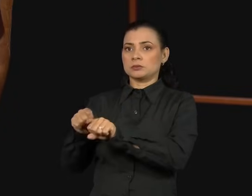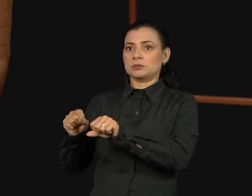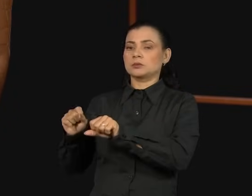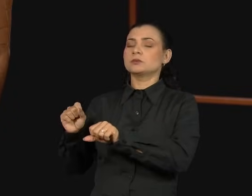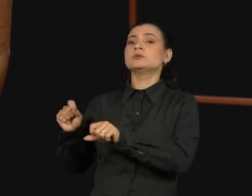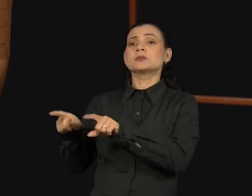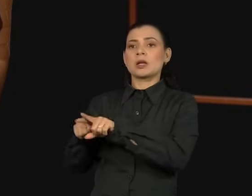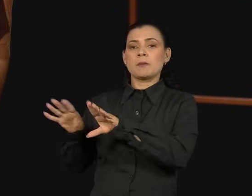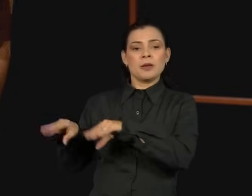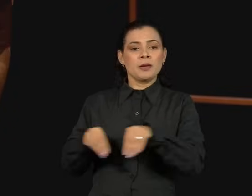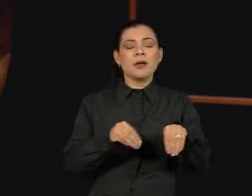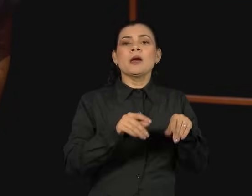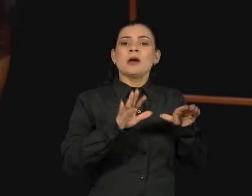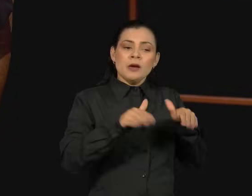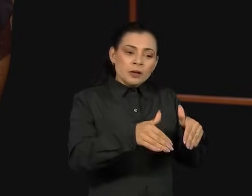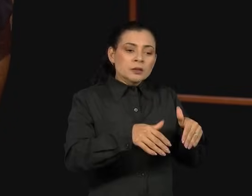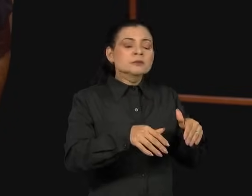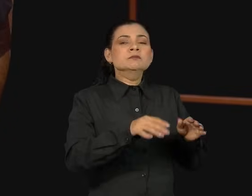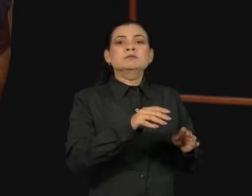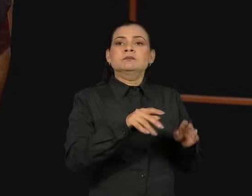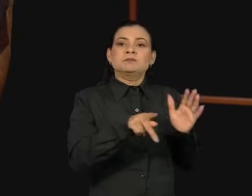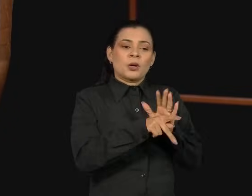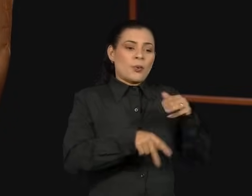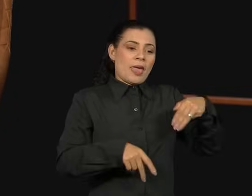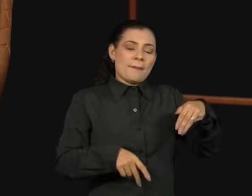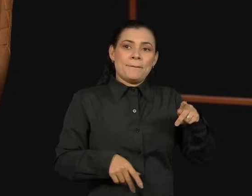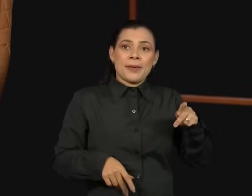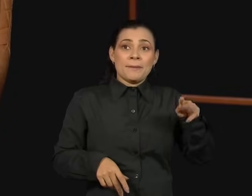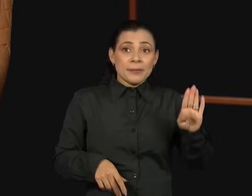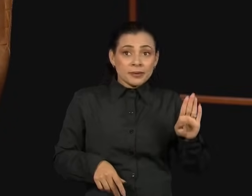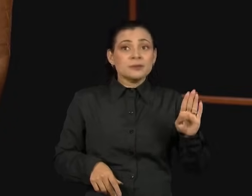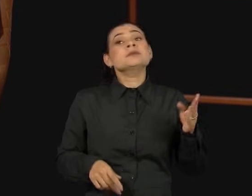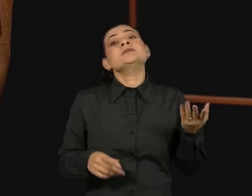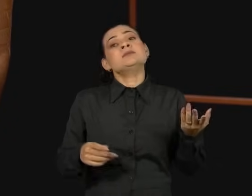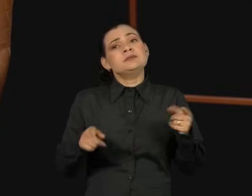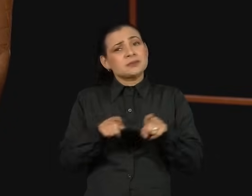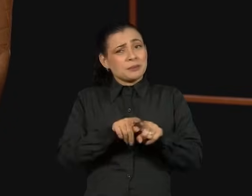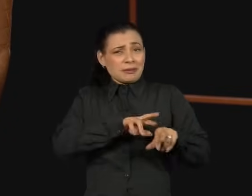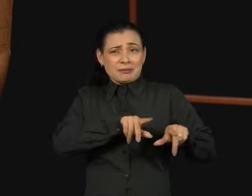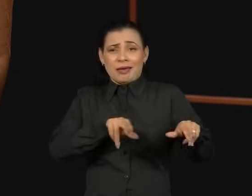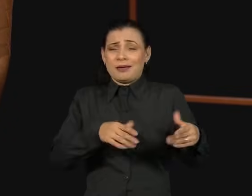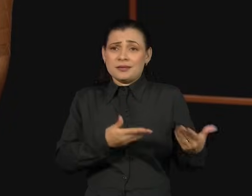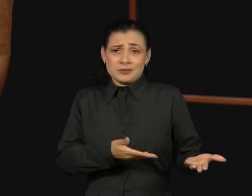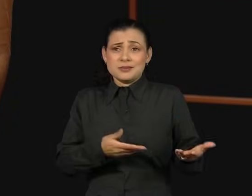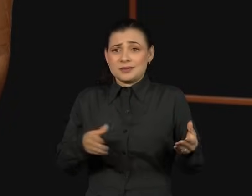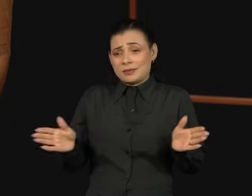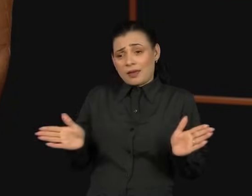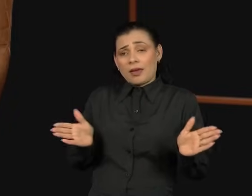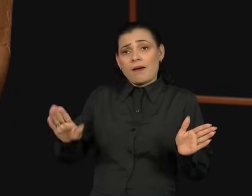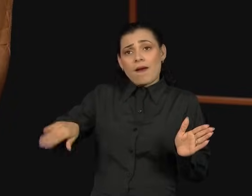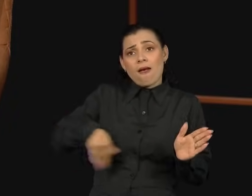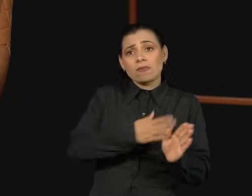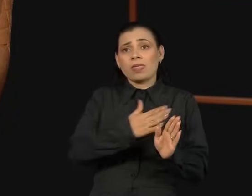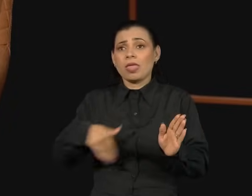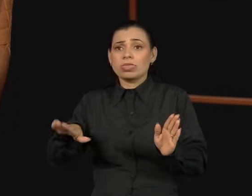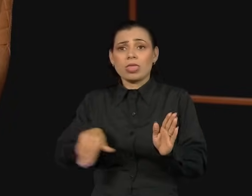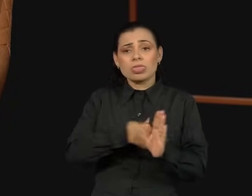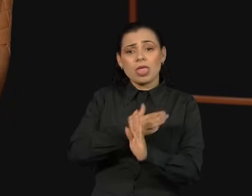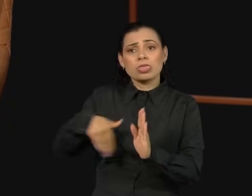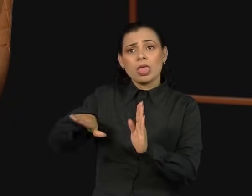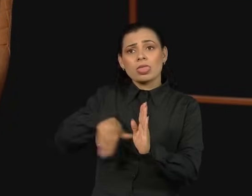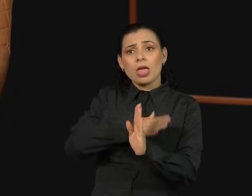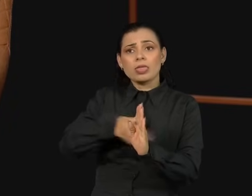tocam popular e vice-versa. Né? E, então, esse trânsito ele